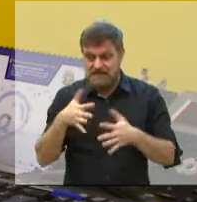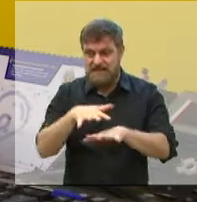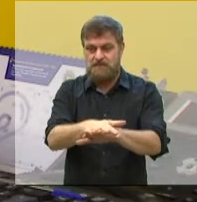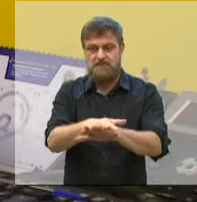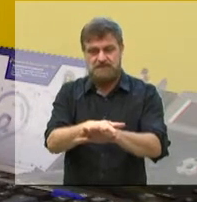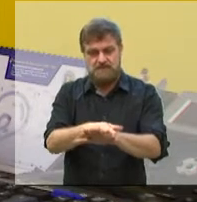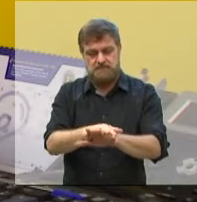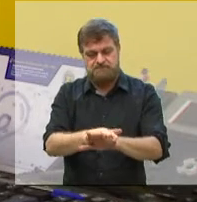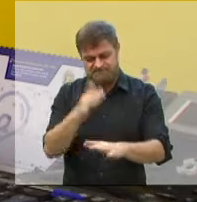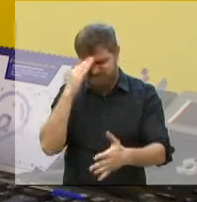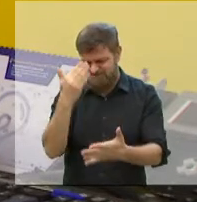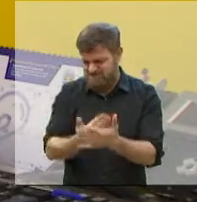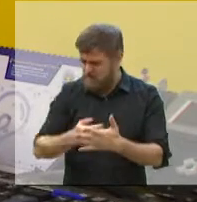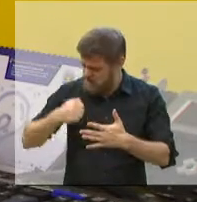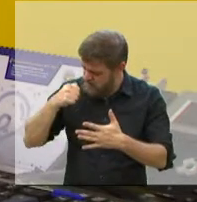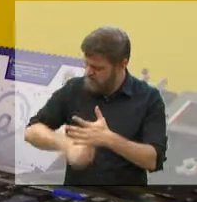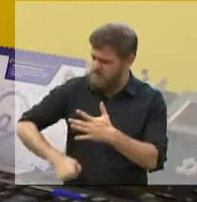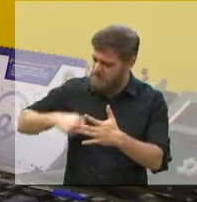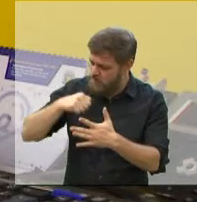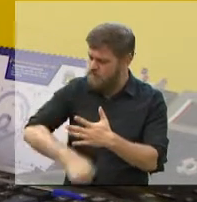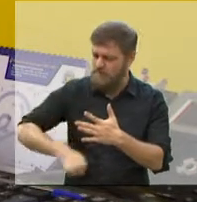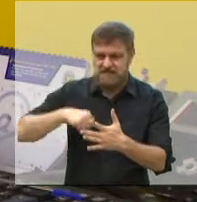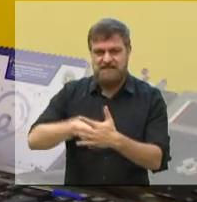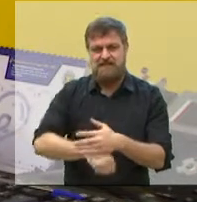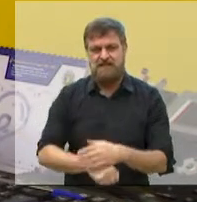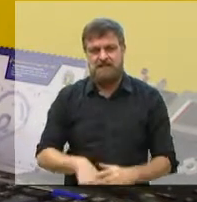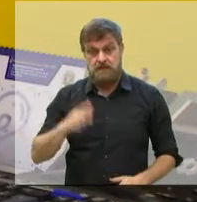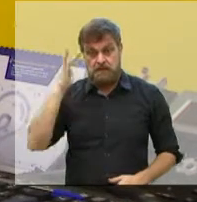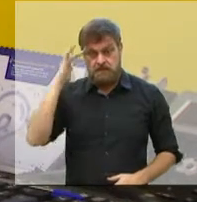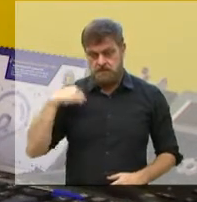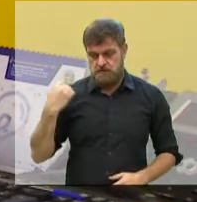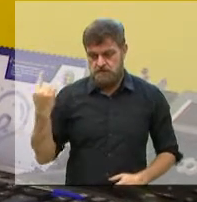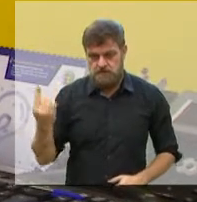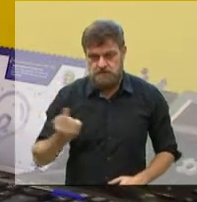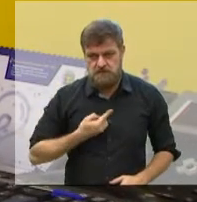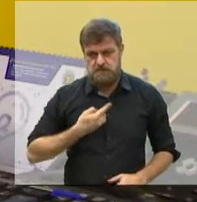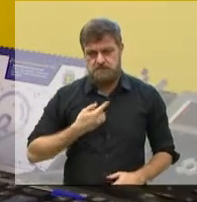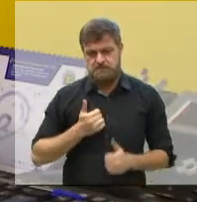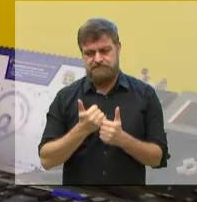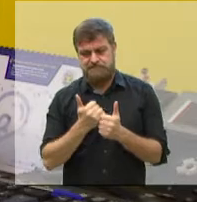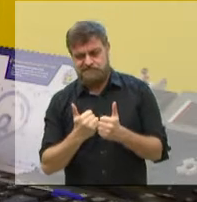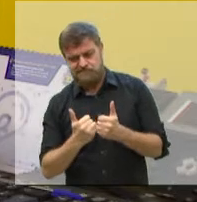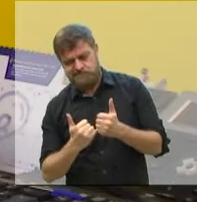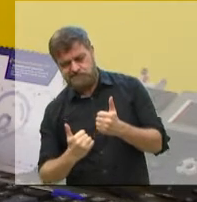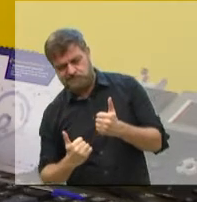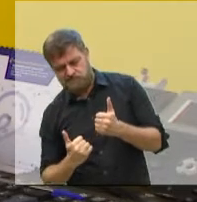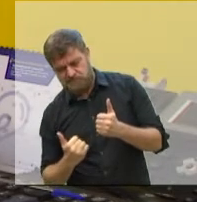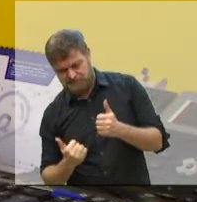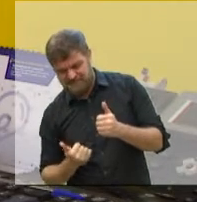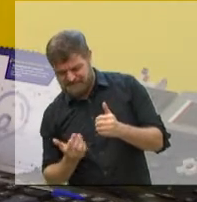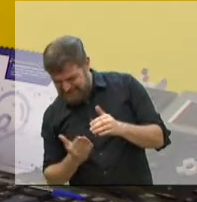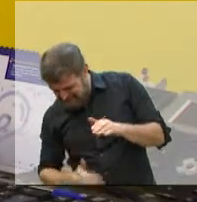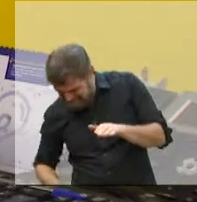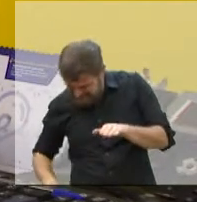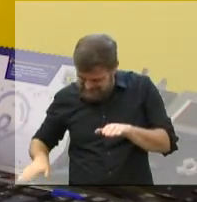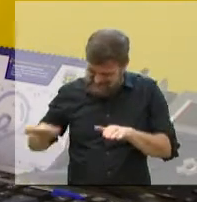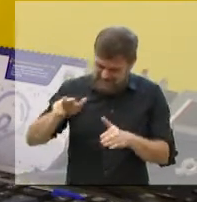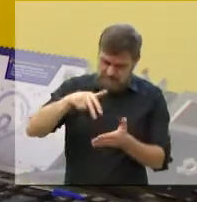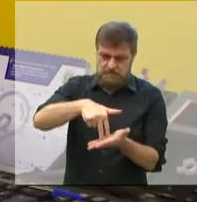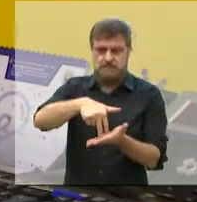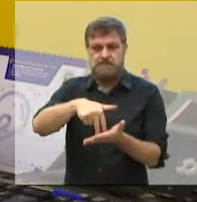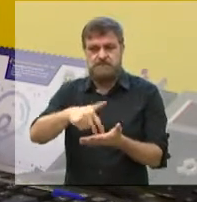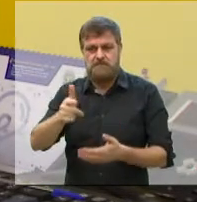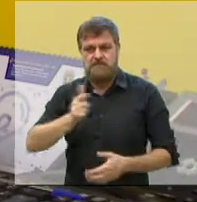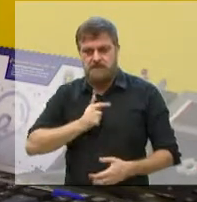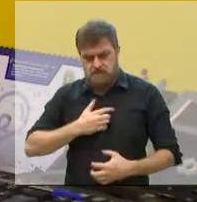e eu vou lutar, sabe? Eu acho que quando a gente cai um pouquinho, que a gente tenta desanimar, mas você tem que tomar